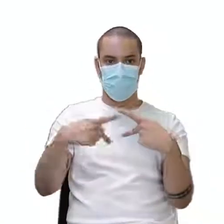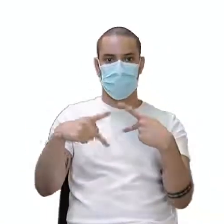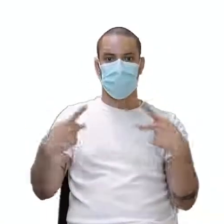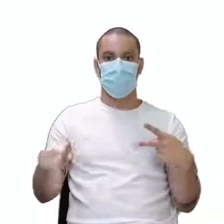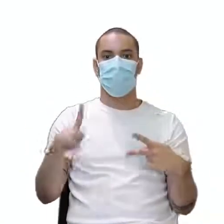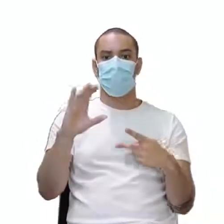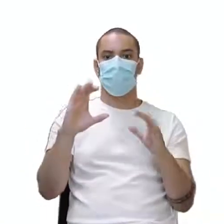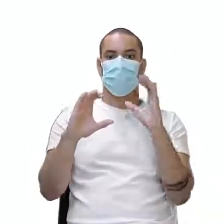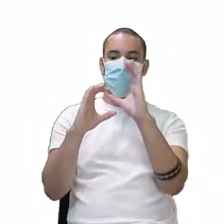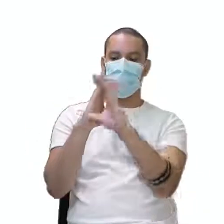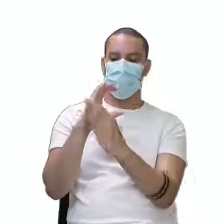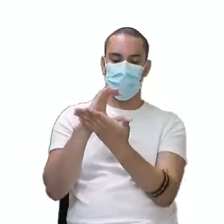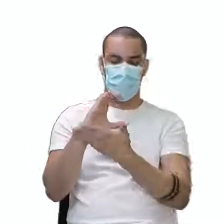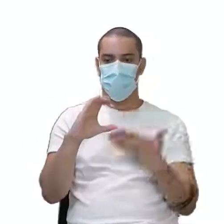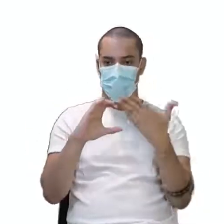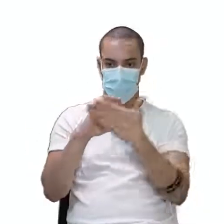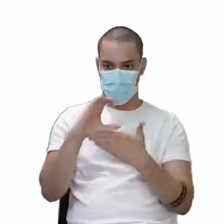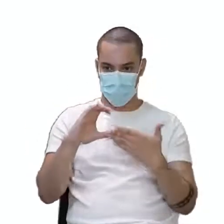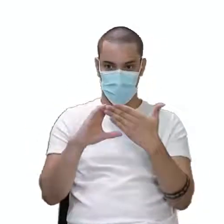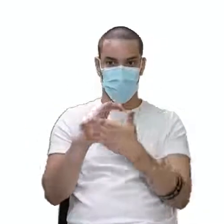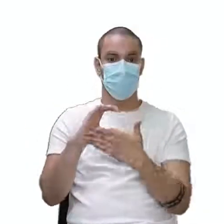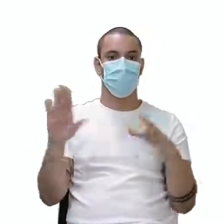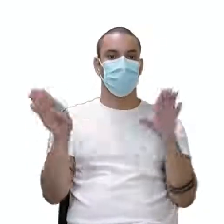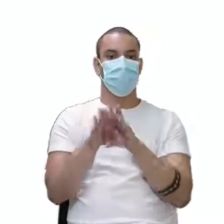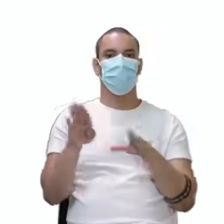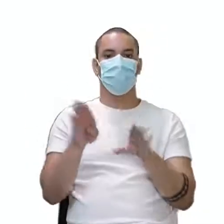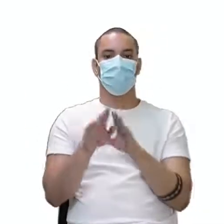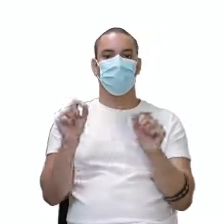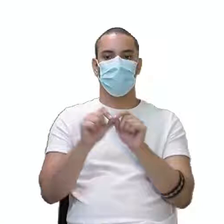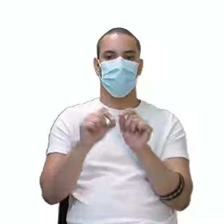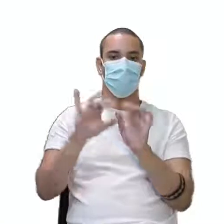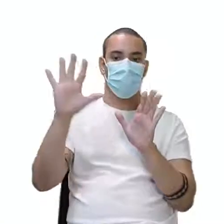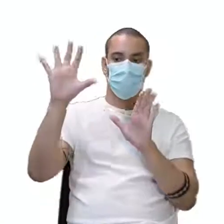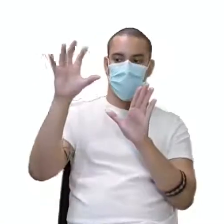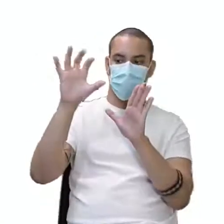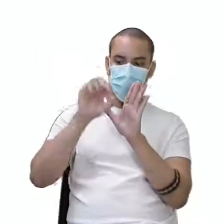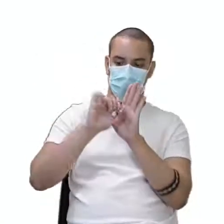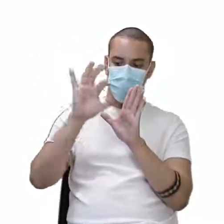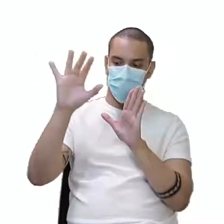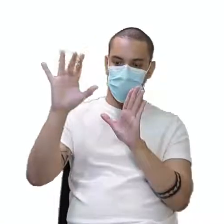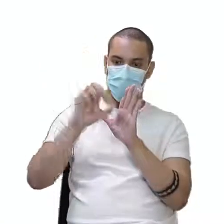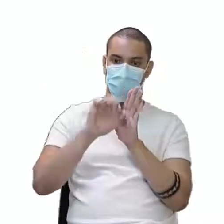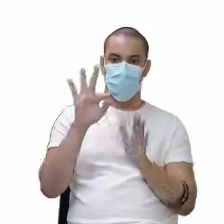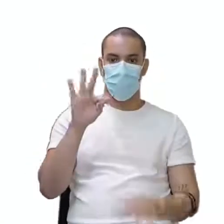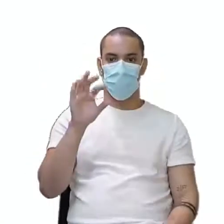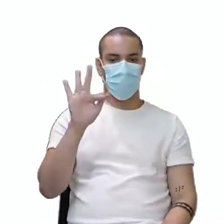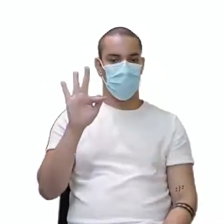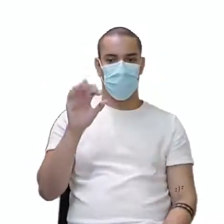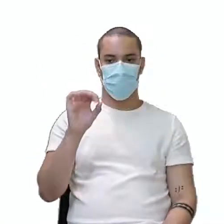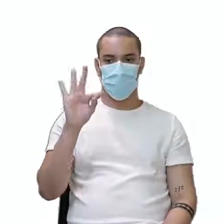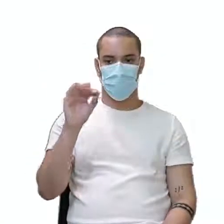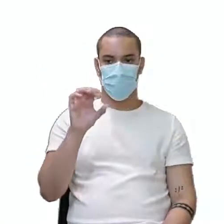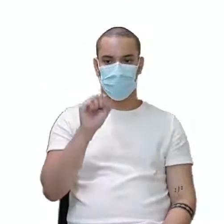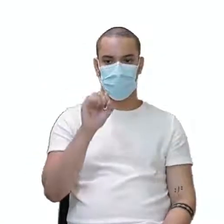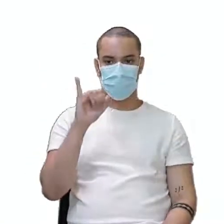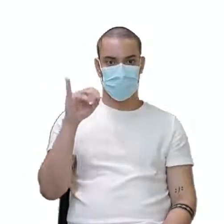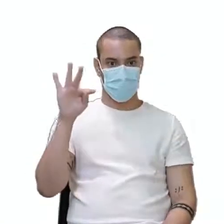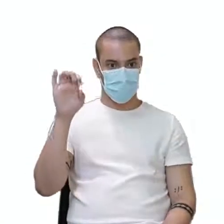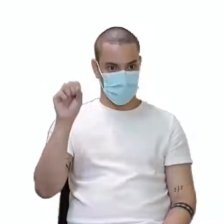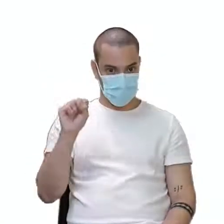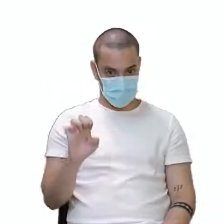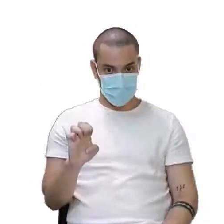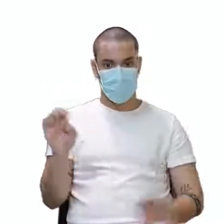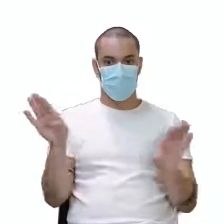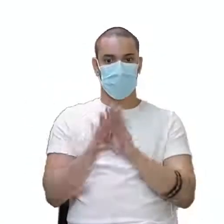enfim. Permitir o processo e a realização fotossintética nos organismos autotróficos, né? Além